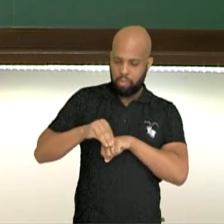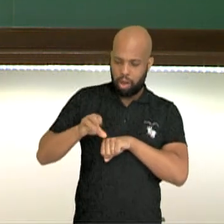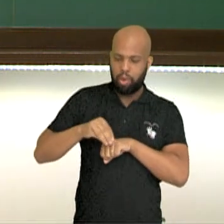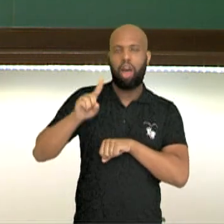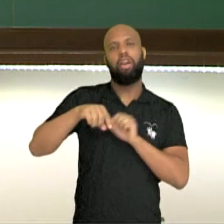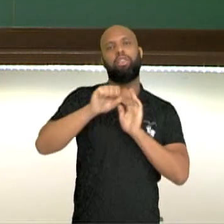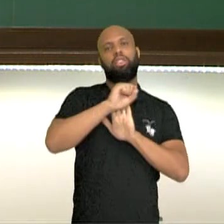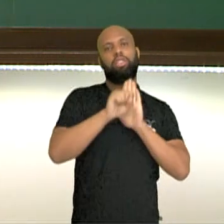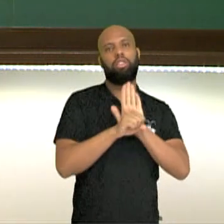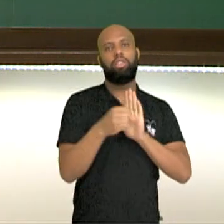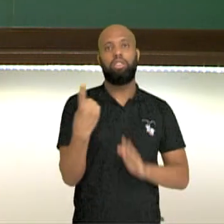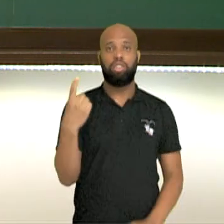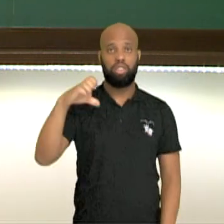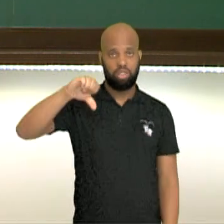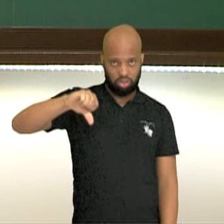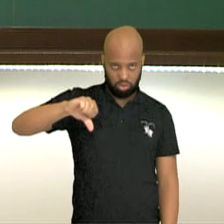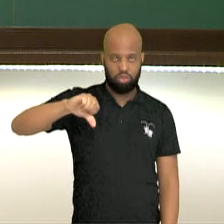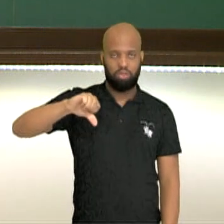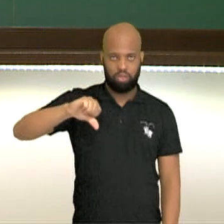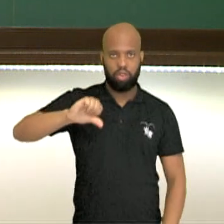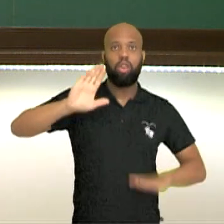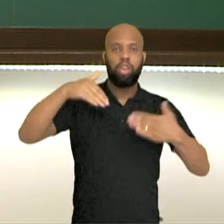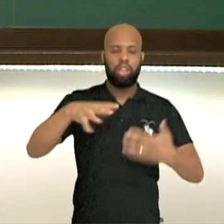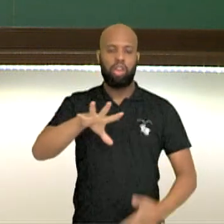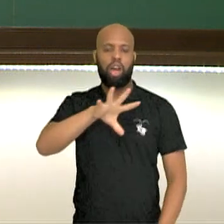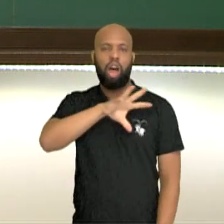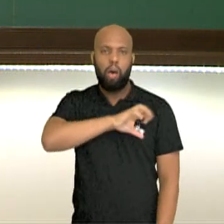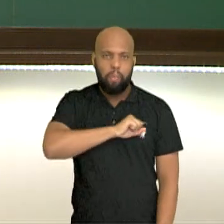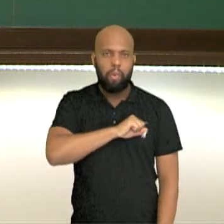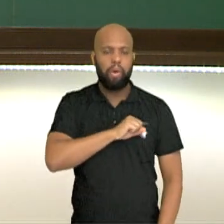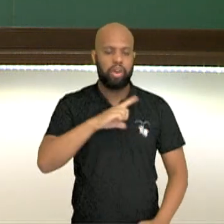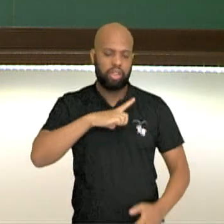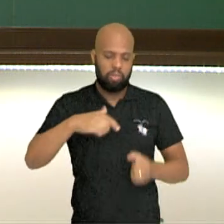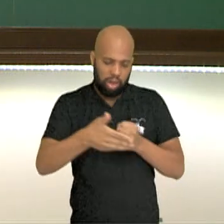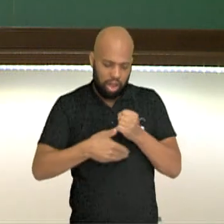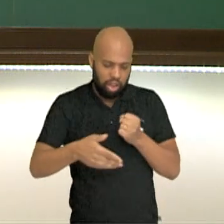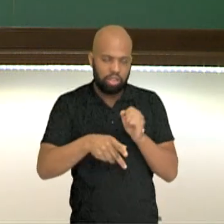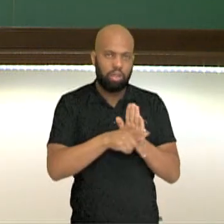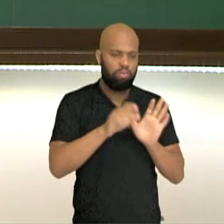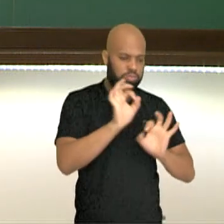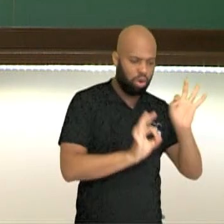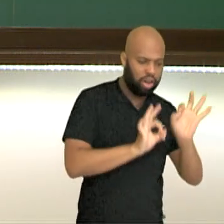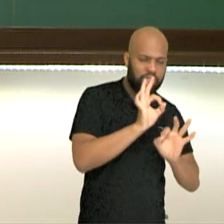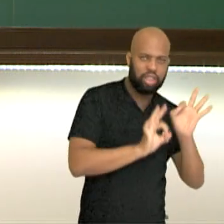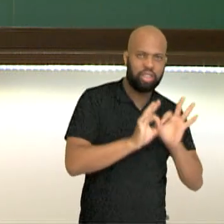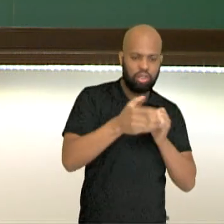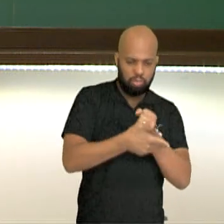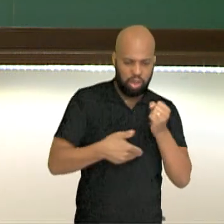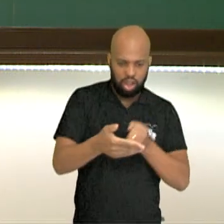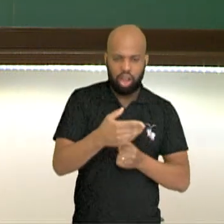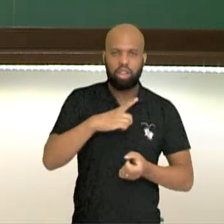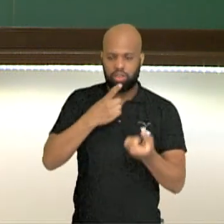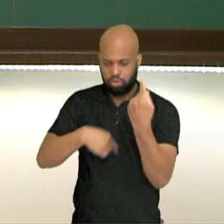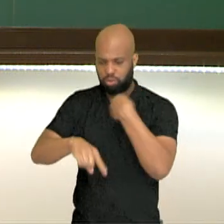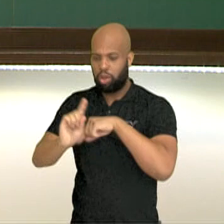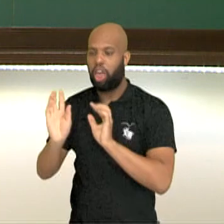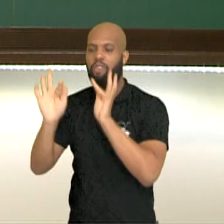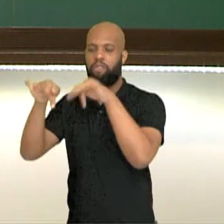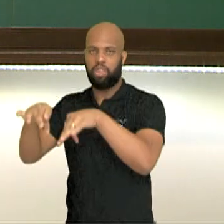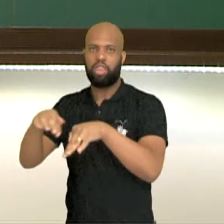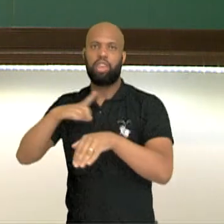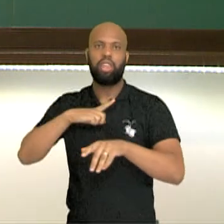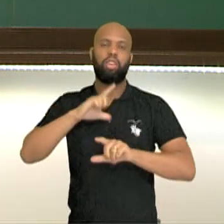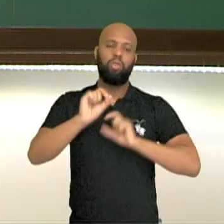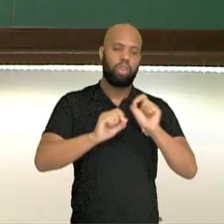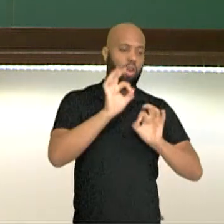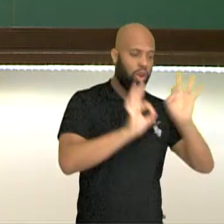século XIX, né? O amor por base, a ordem por princípio, o progresso por fim. Ordem